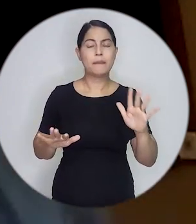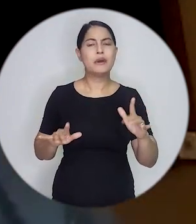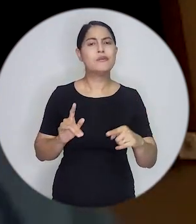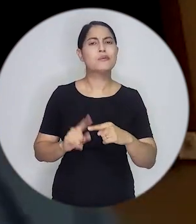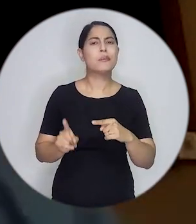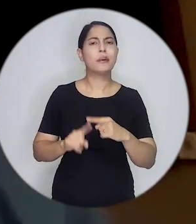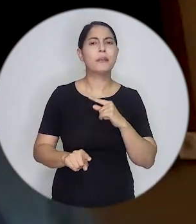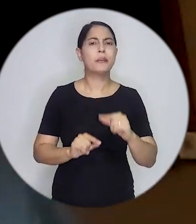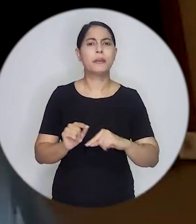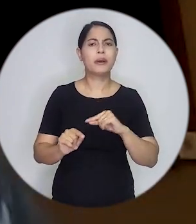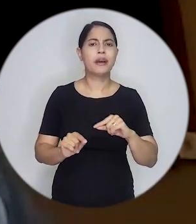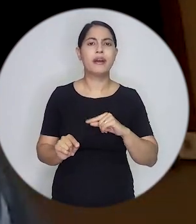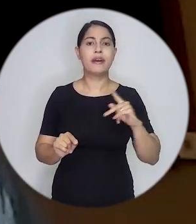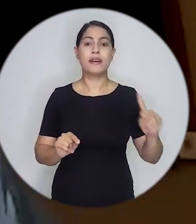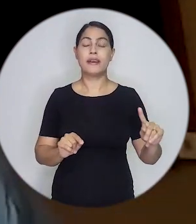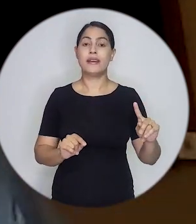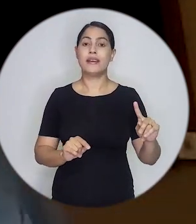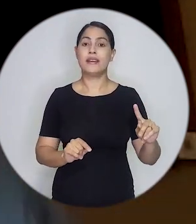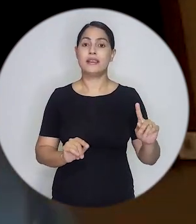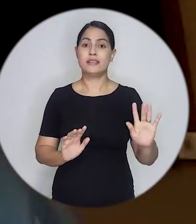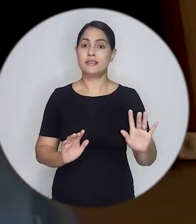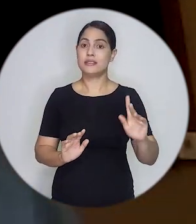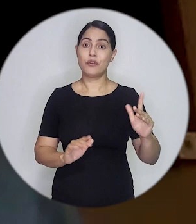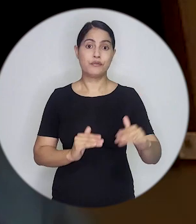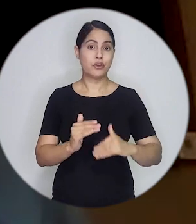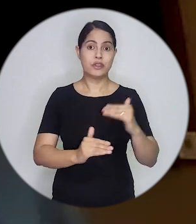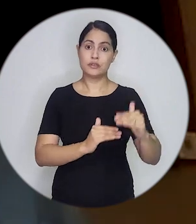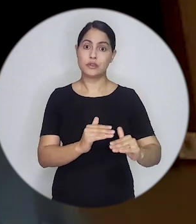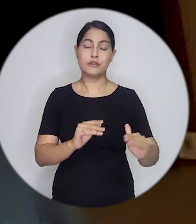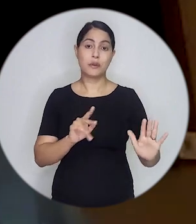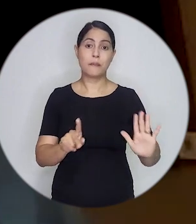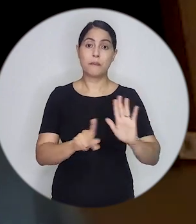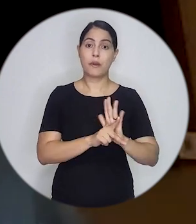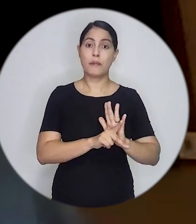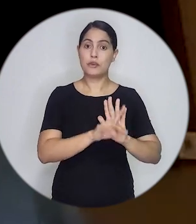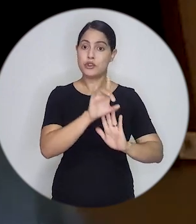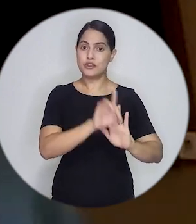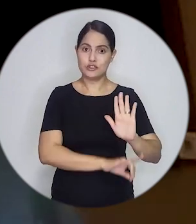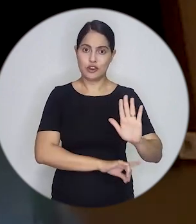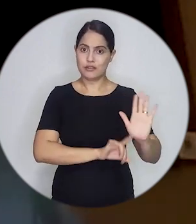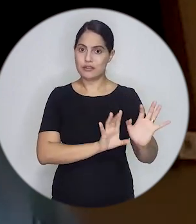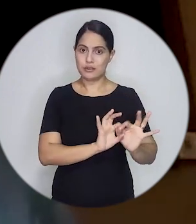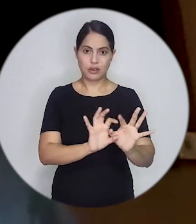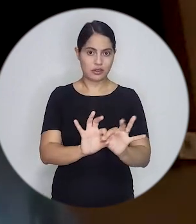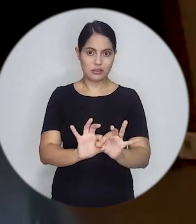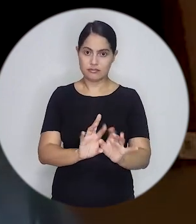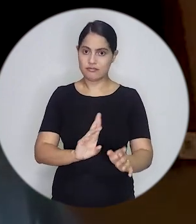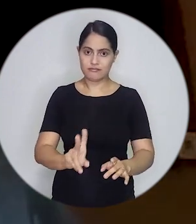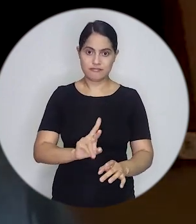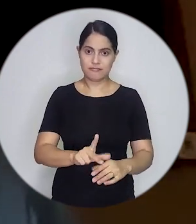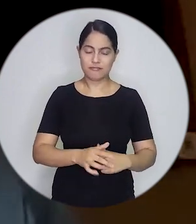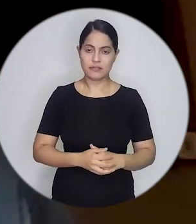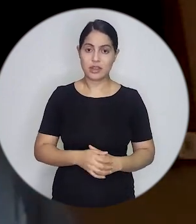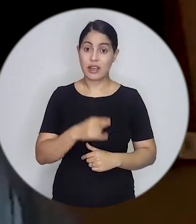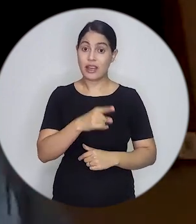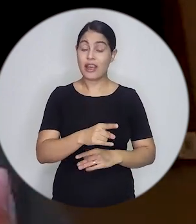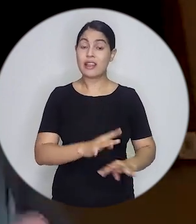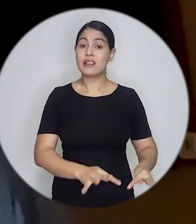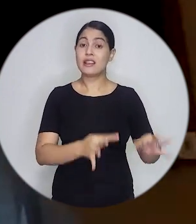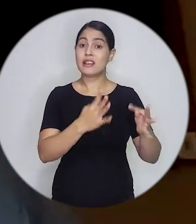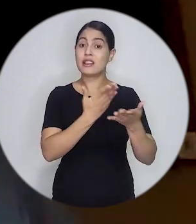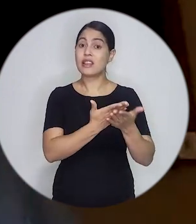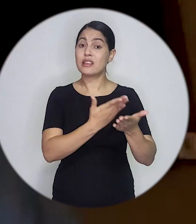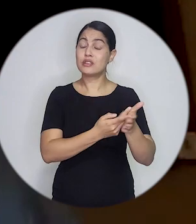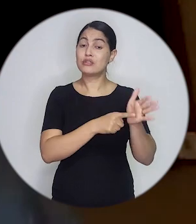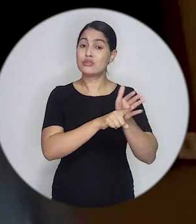que isso. Mas o problema é que o ChatGPT não foi desenvolvido para o direito. Ele é uma